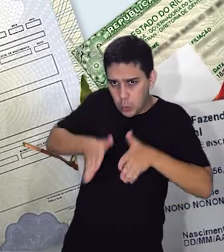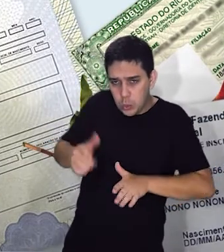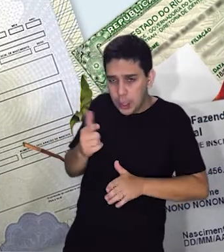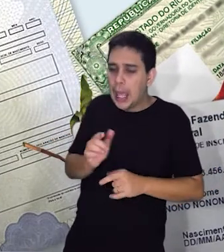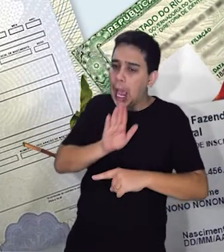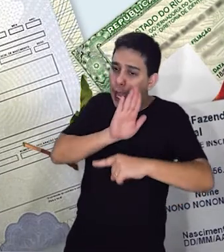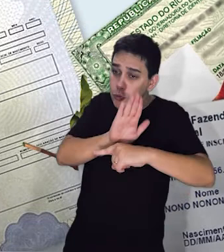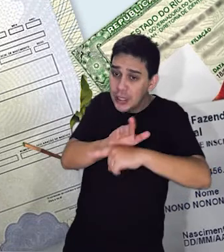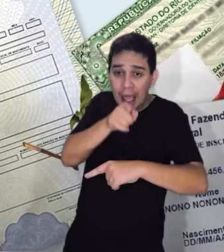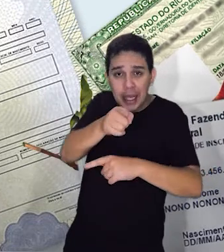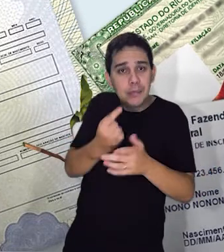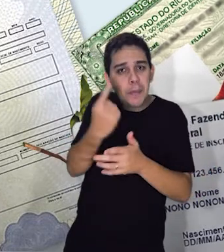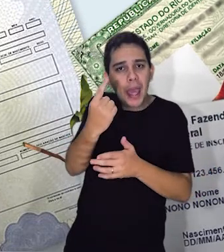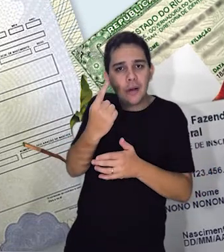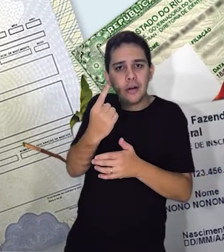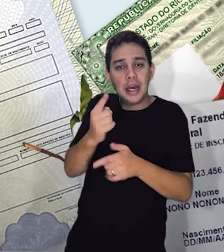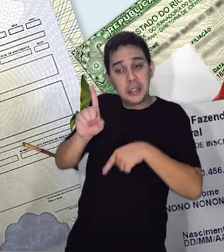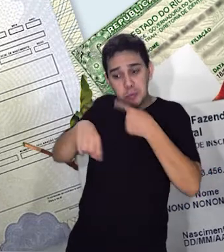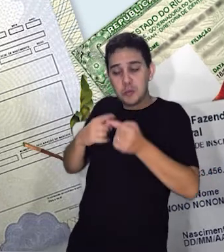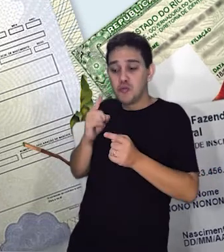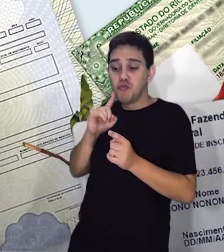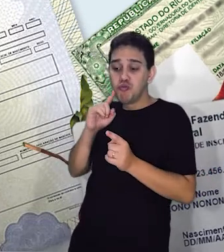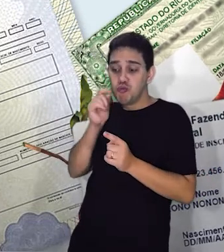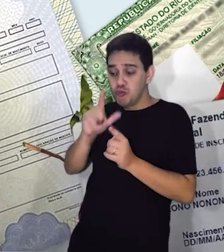que isso cada vez mais seja visto com